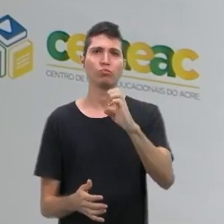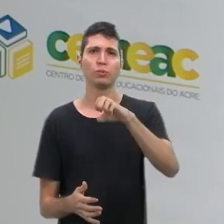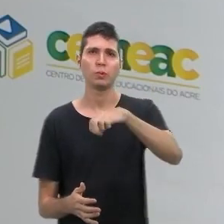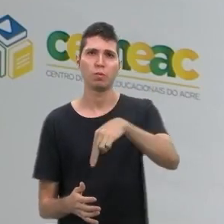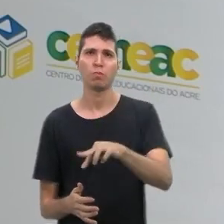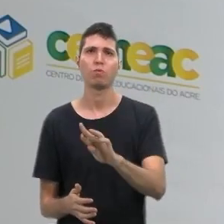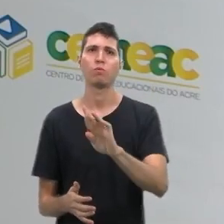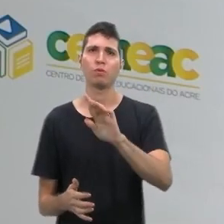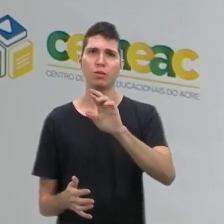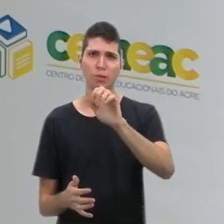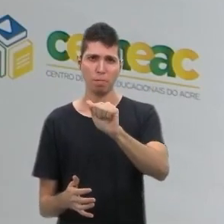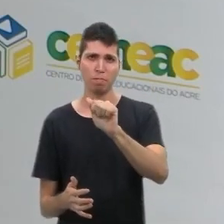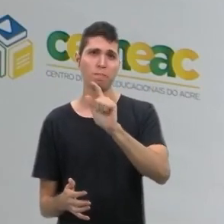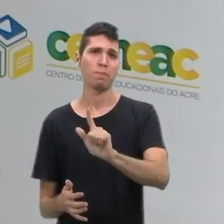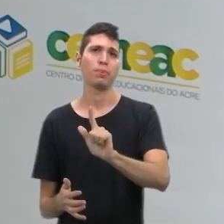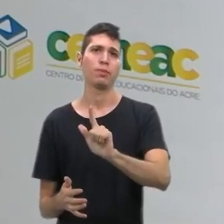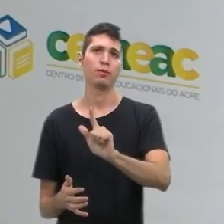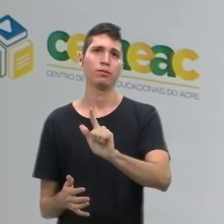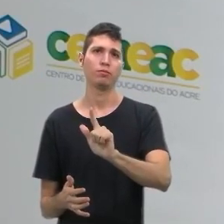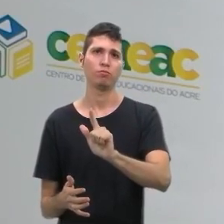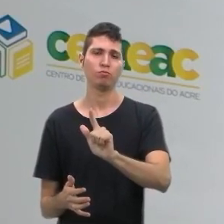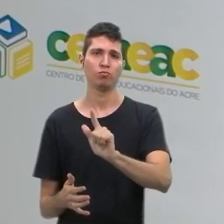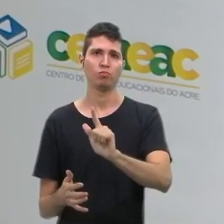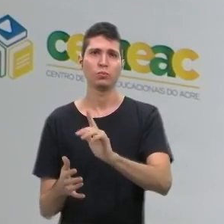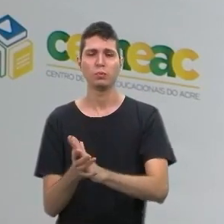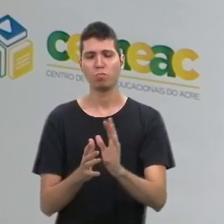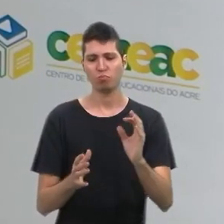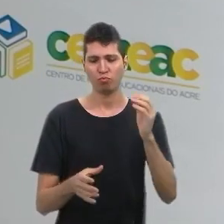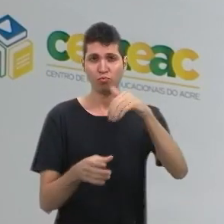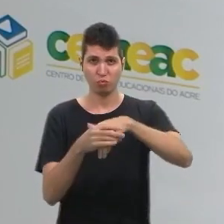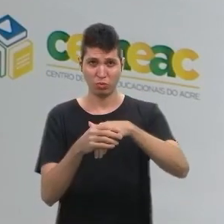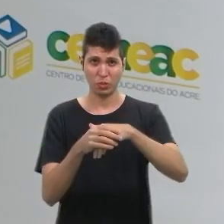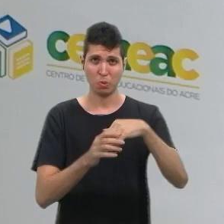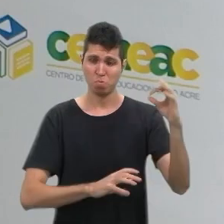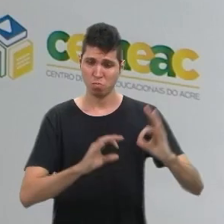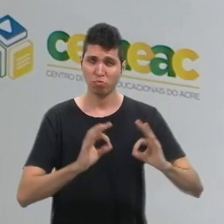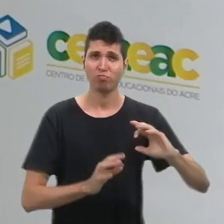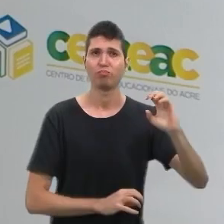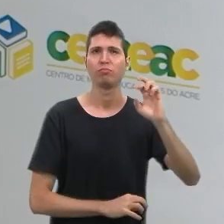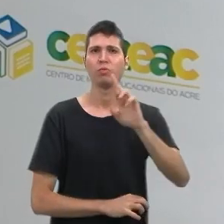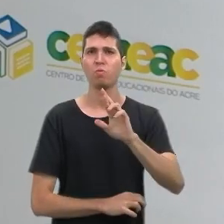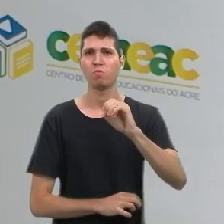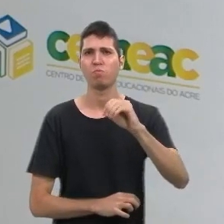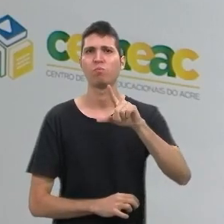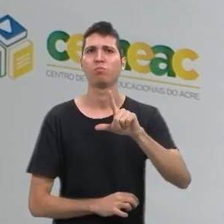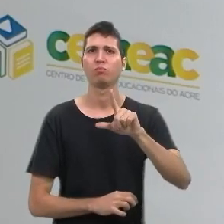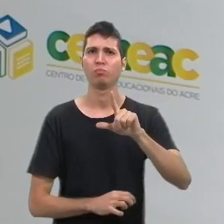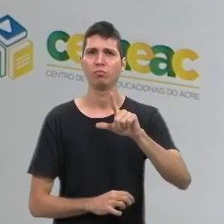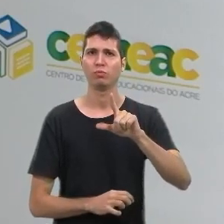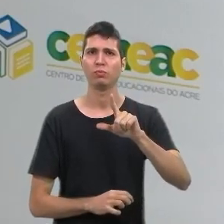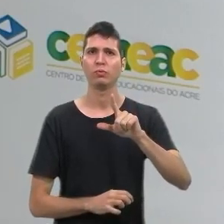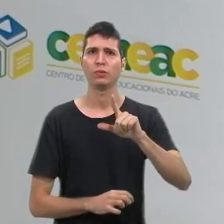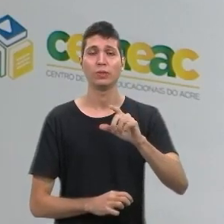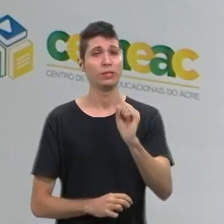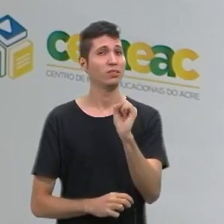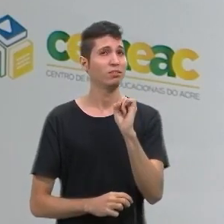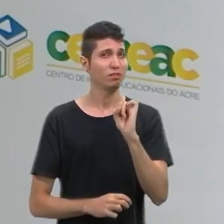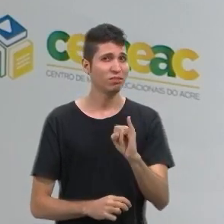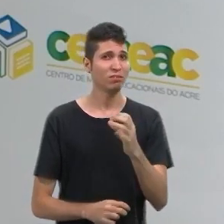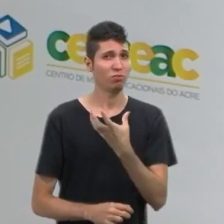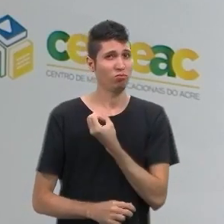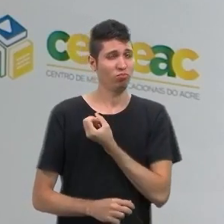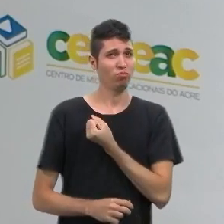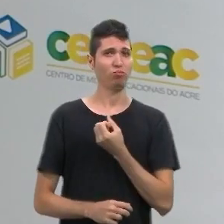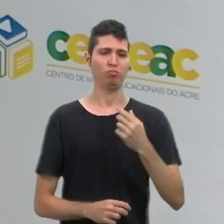número 3, ou seja, o terceiro termo dentro da organização de rol é a nossa mediana, tá bom? Se o número for